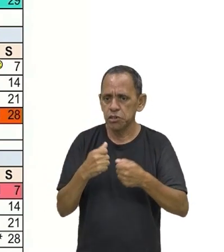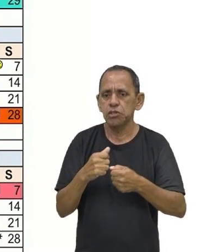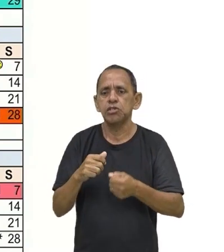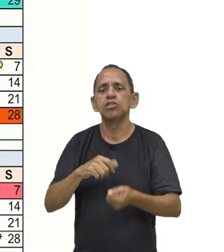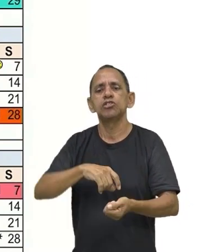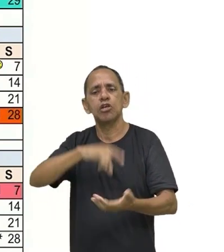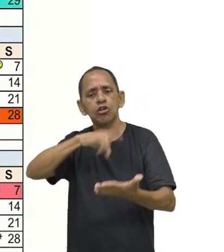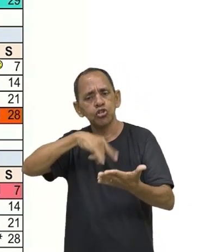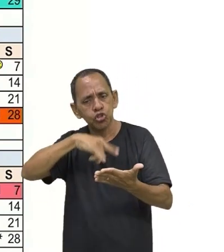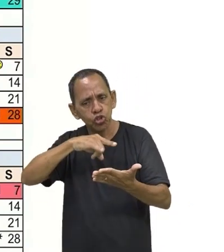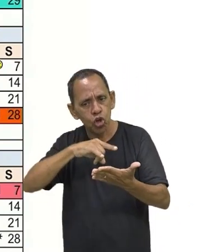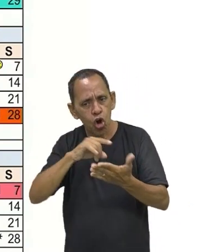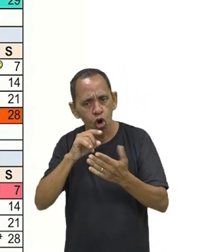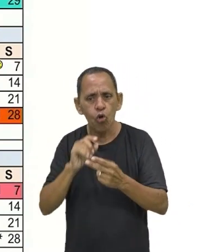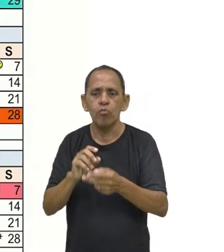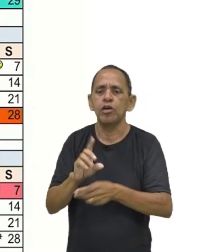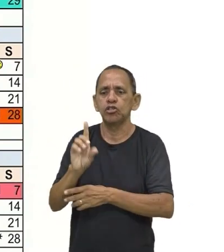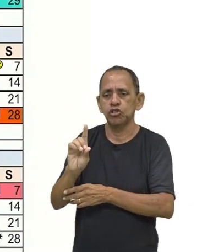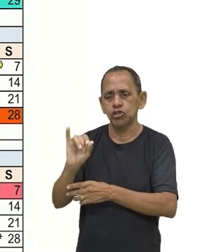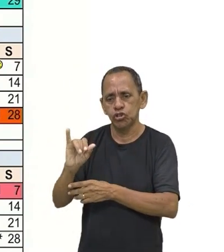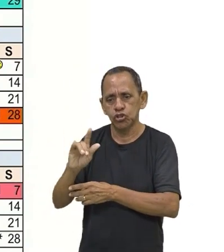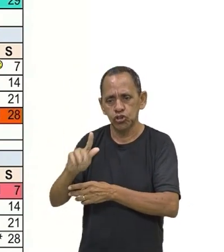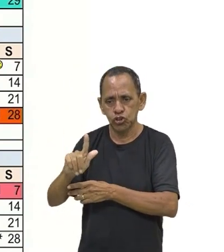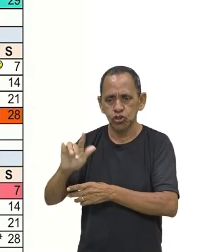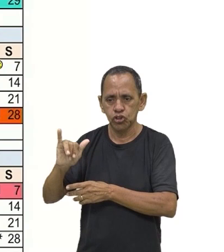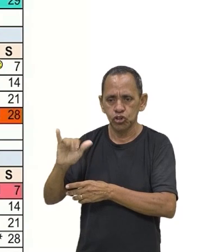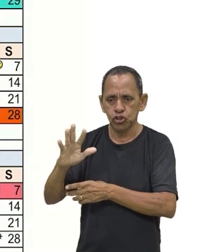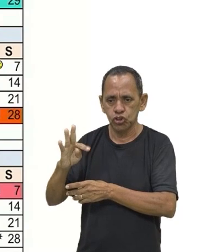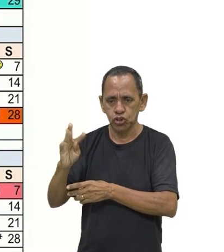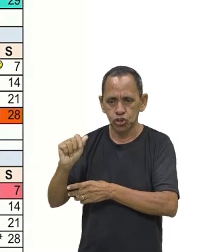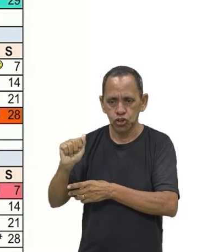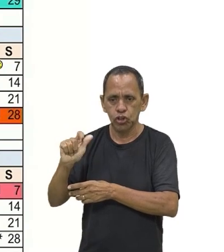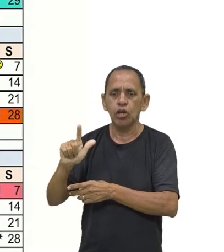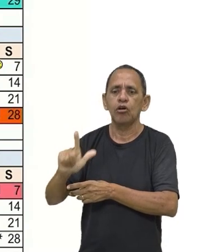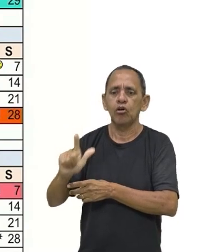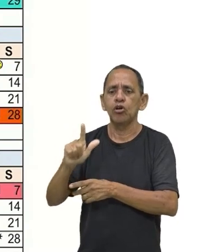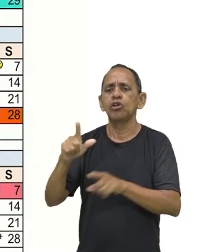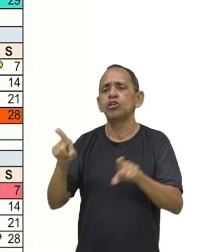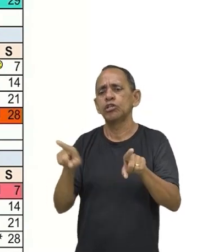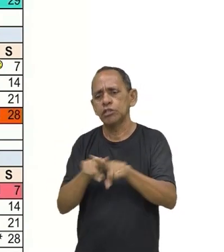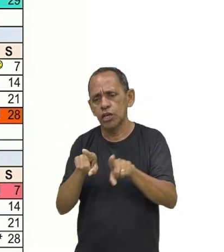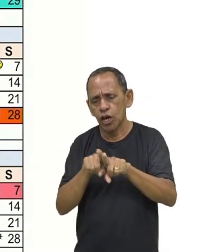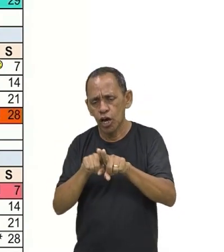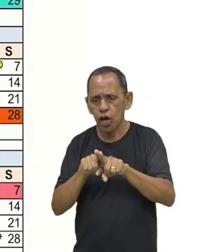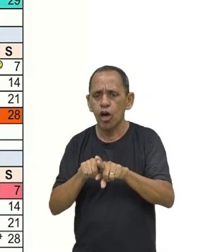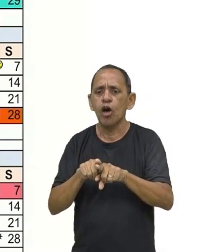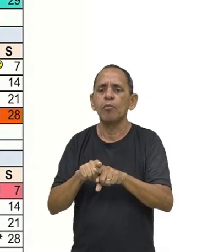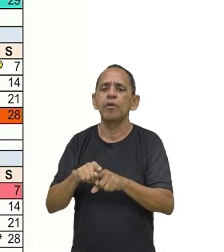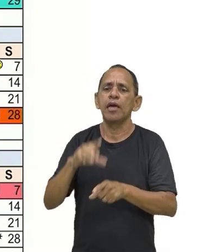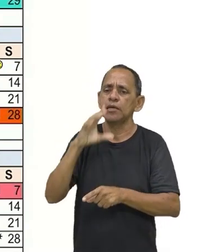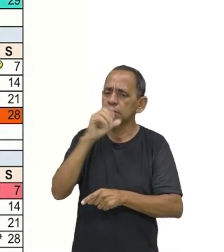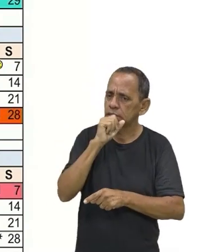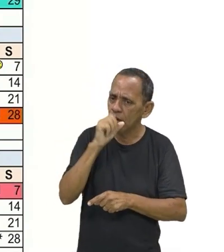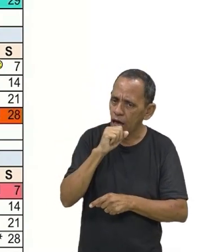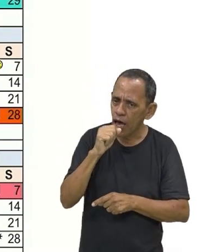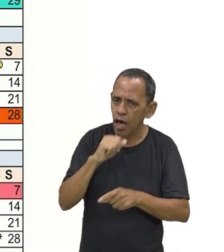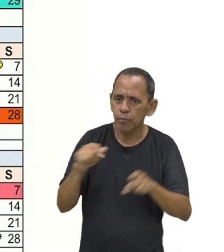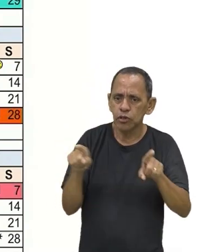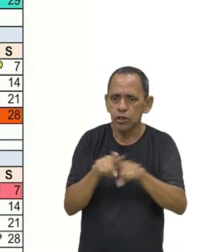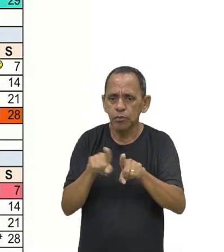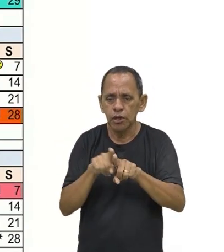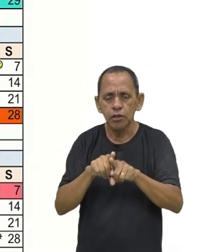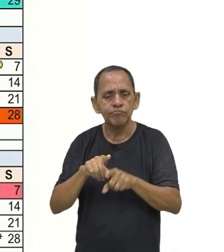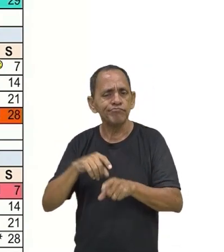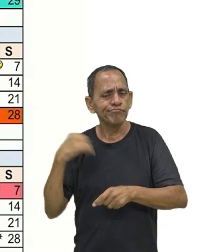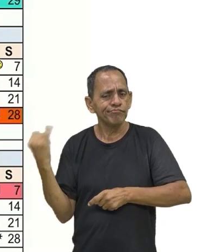como abaixo, eu também tenho o dia 30, que é um sábado letivo, mas de outro componente. Então, é importante estar atento a